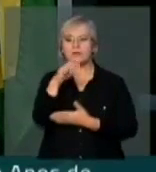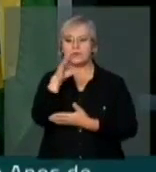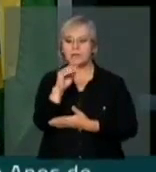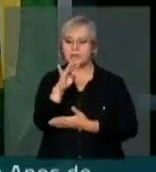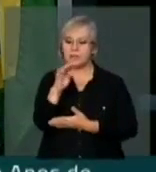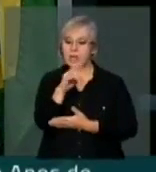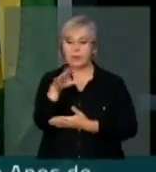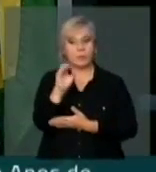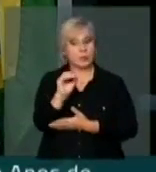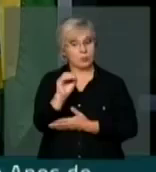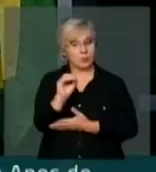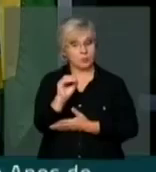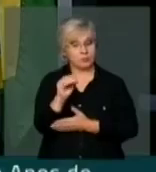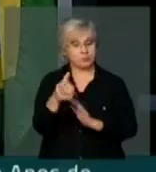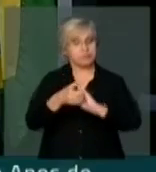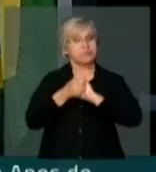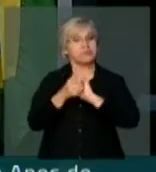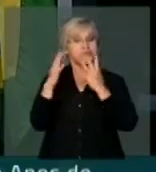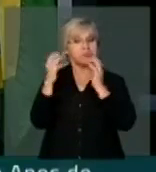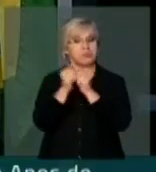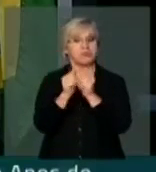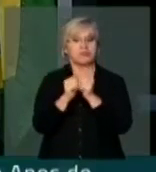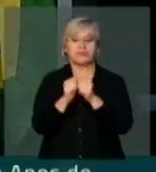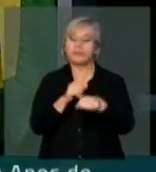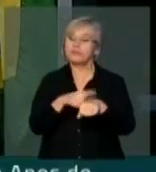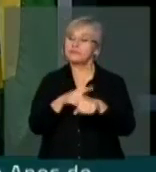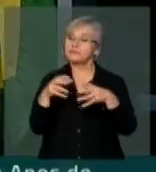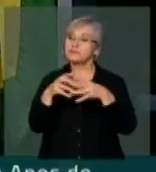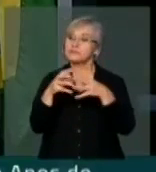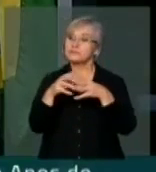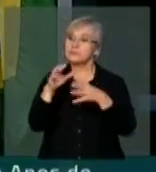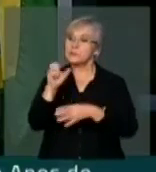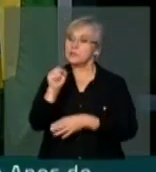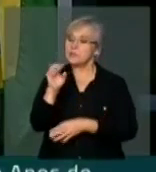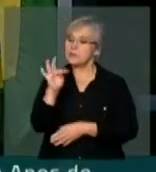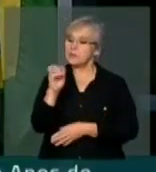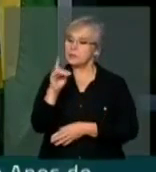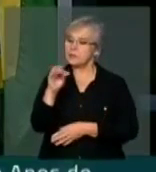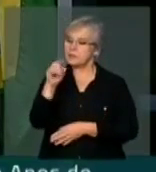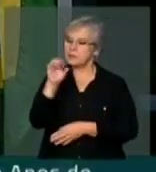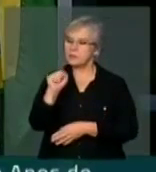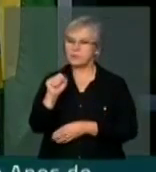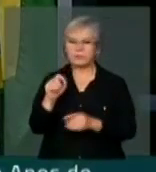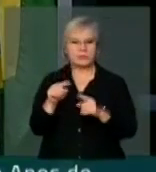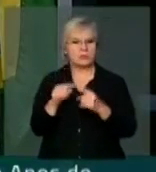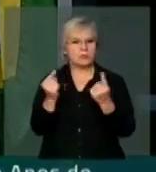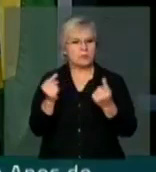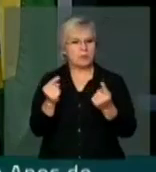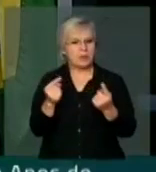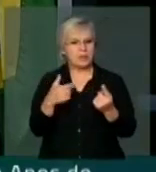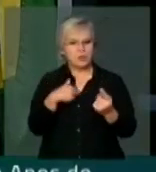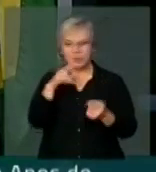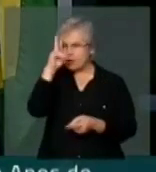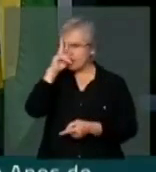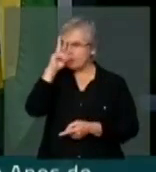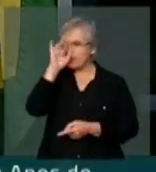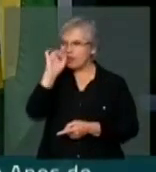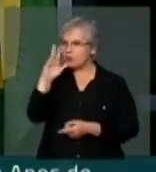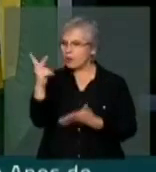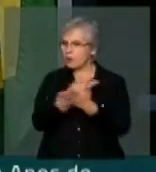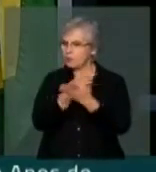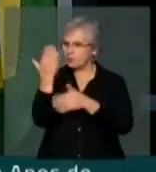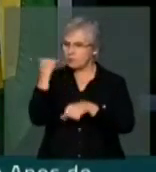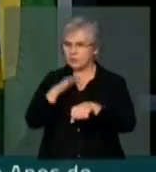homenageado os estadistas que marcaram a transição democrática, não quero, contudo, me deter na simples rememoração dos feitos